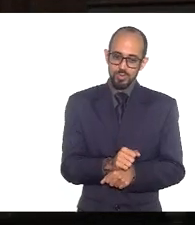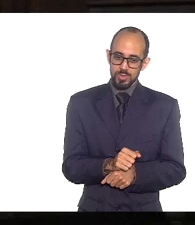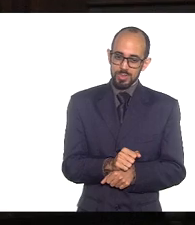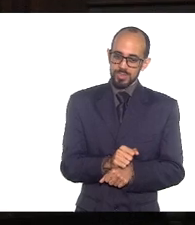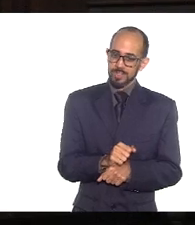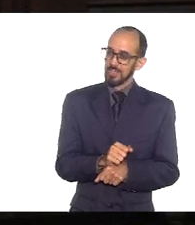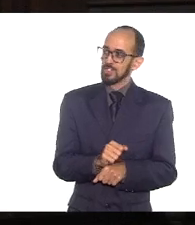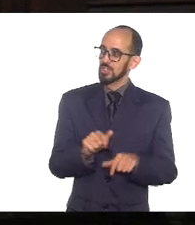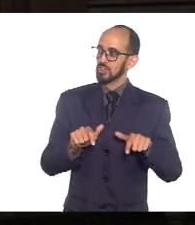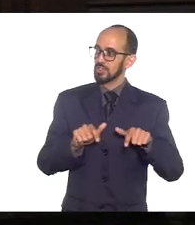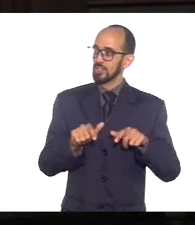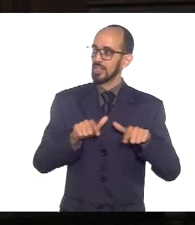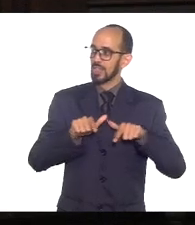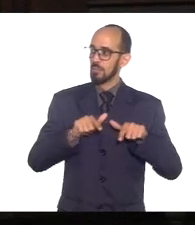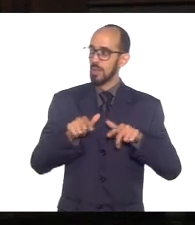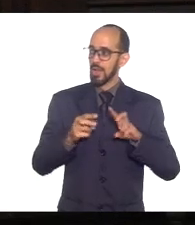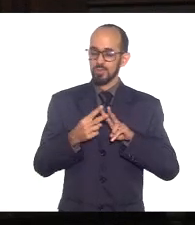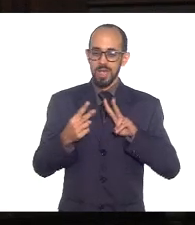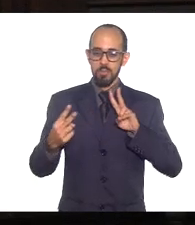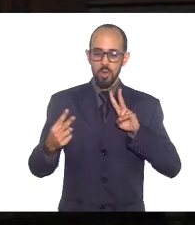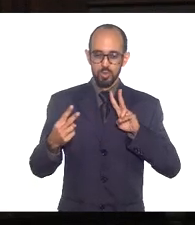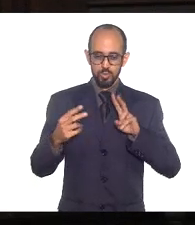trabalhando remotamente